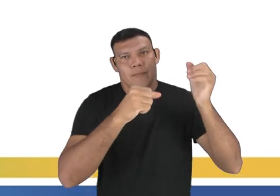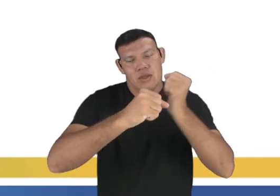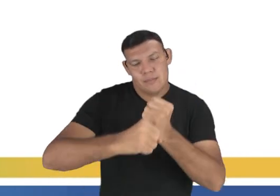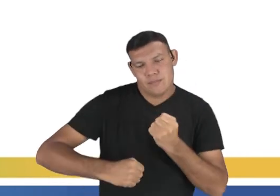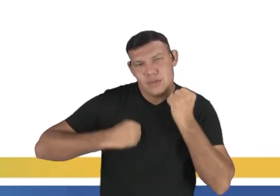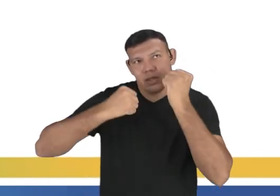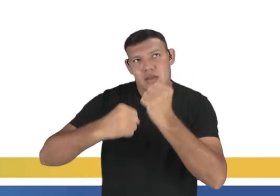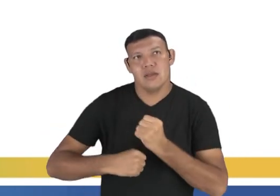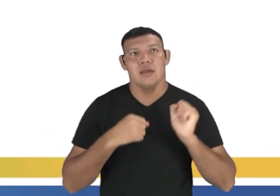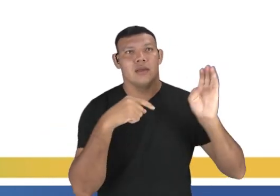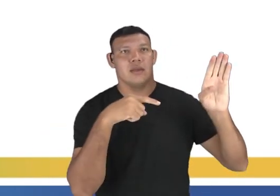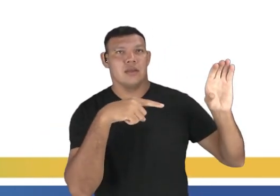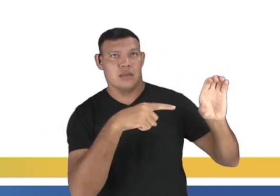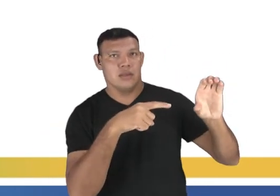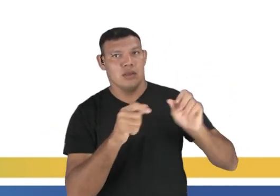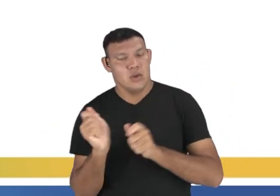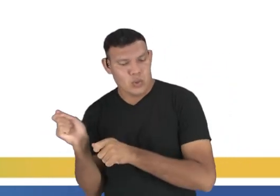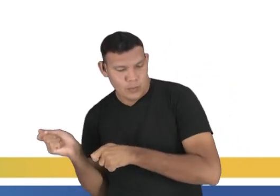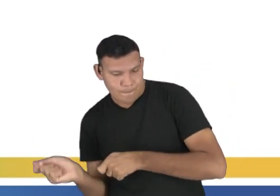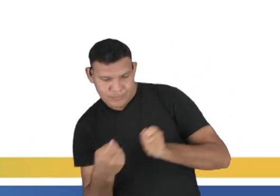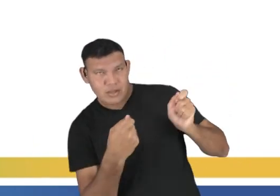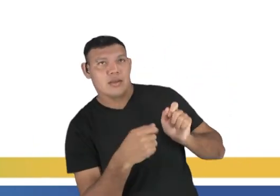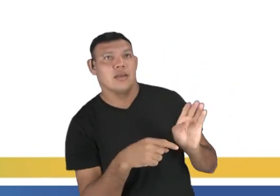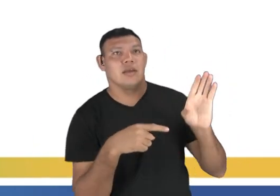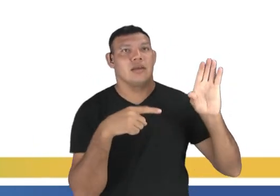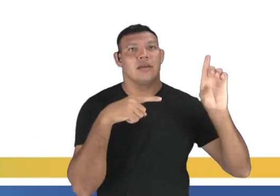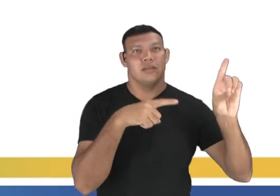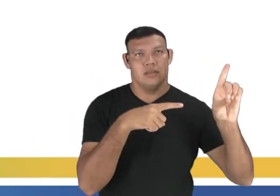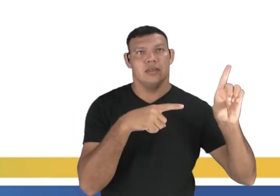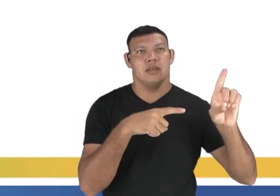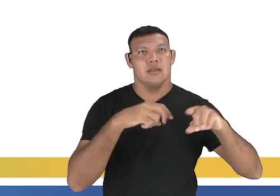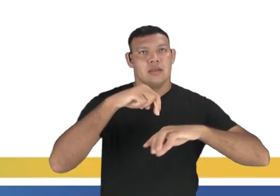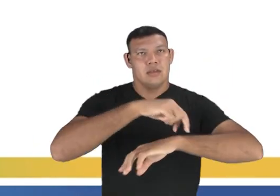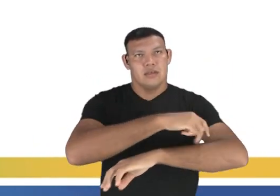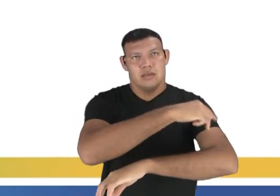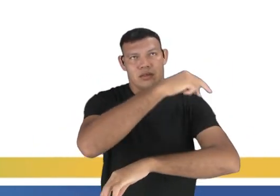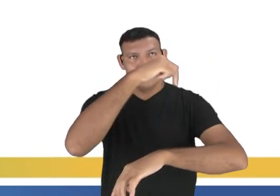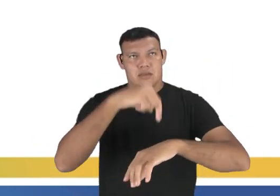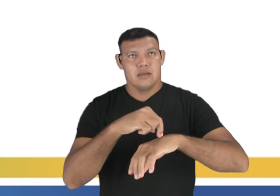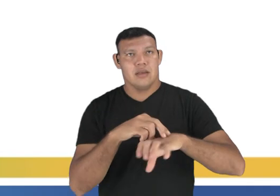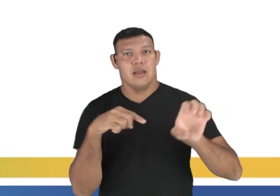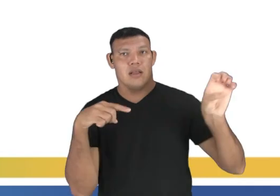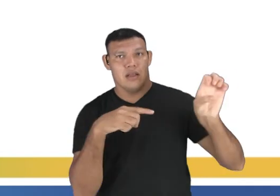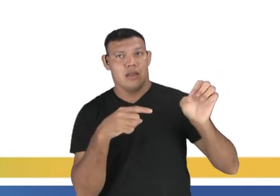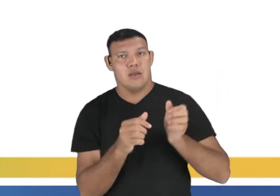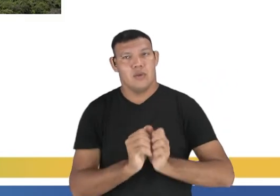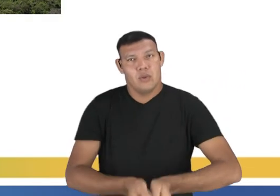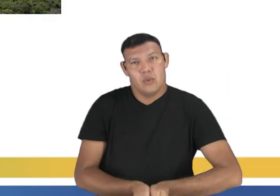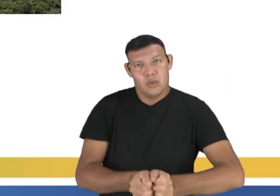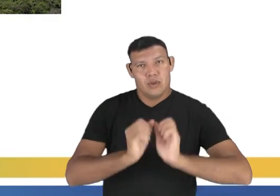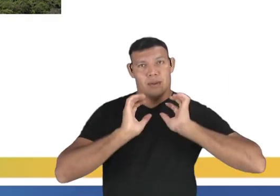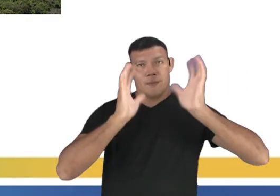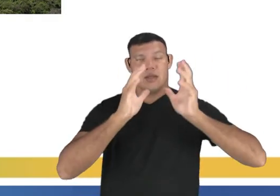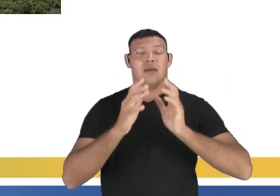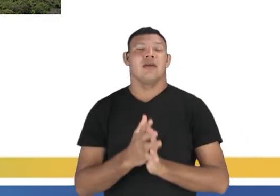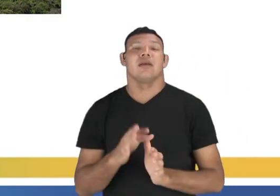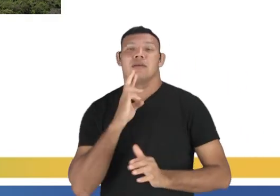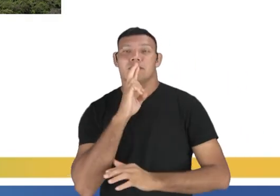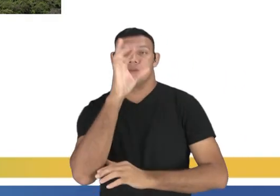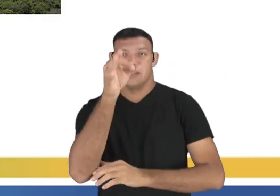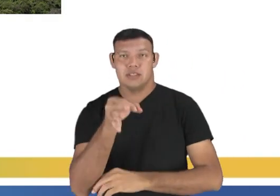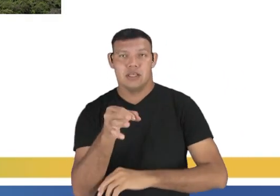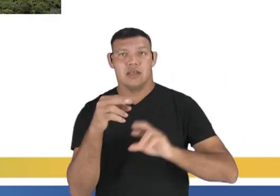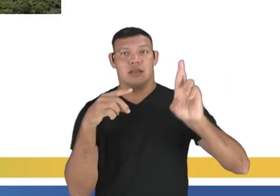golfe, ginástica artística ou voleibol? Tá fácil, né? Seria exemplo a ginástica artística, letra D. Questão